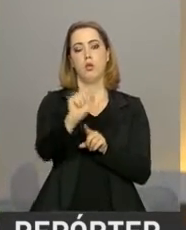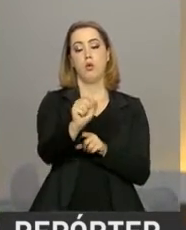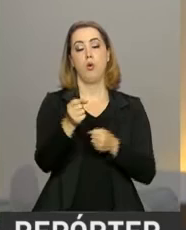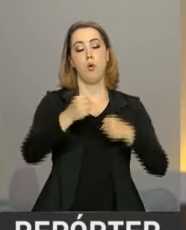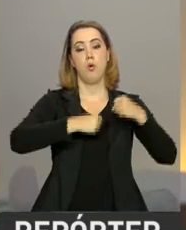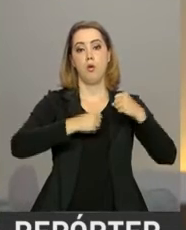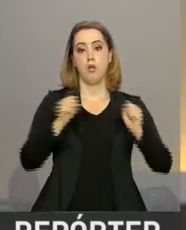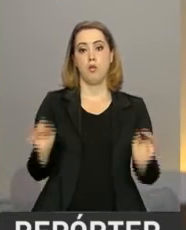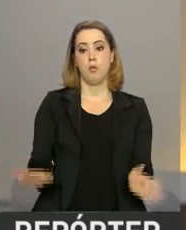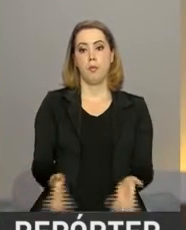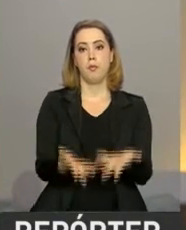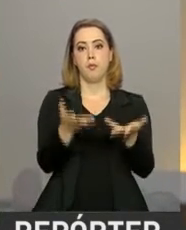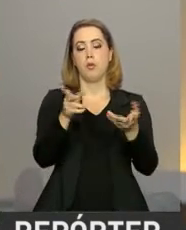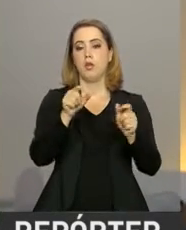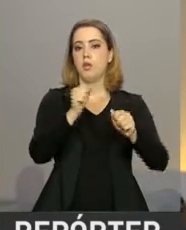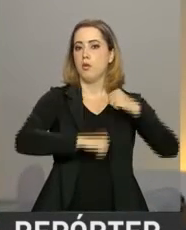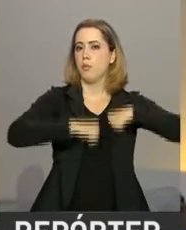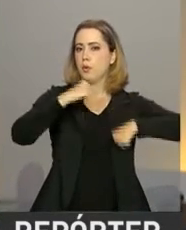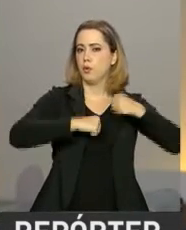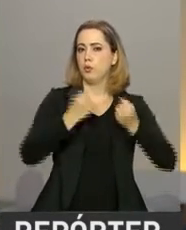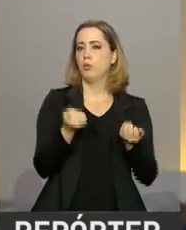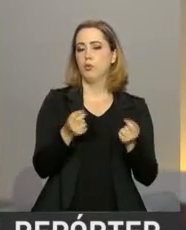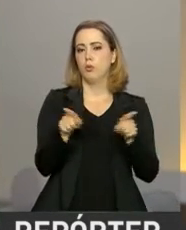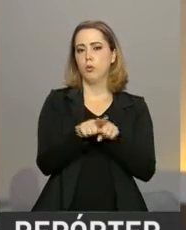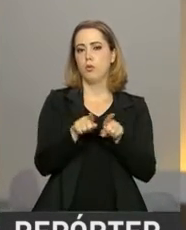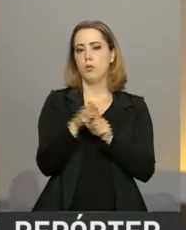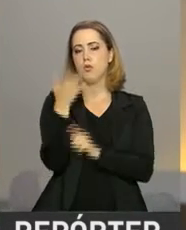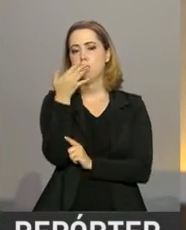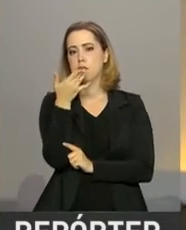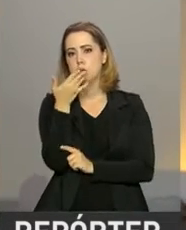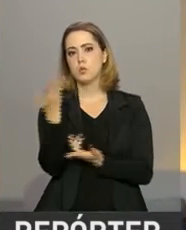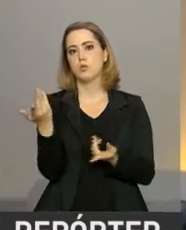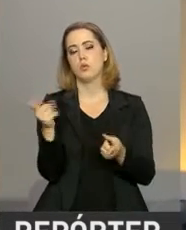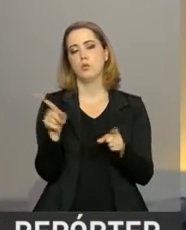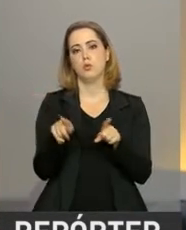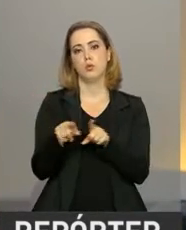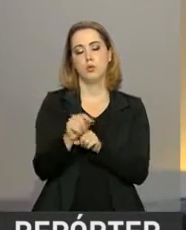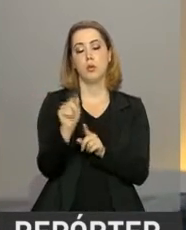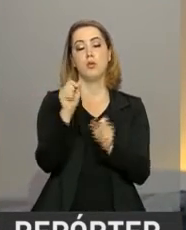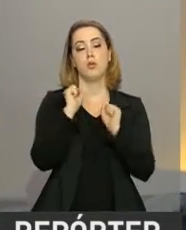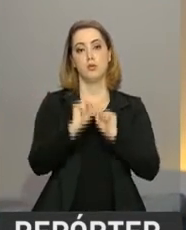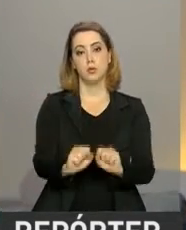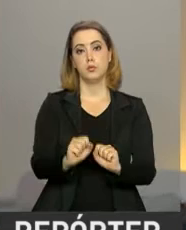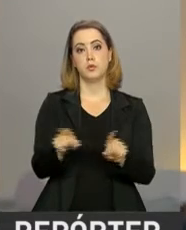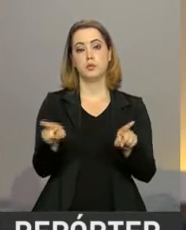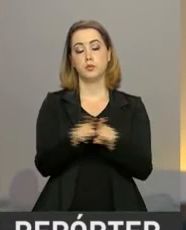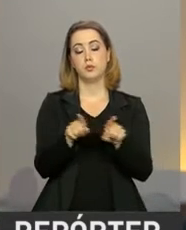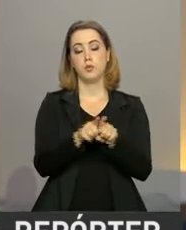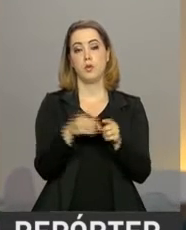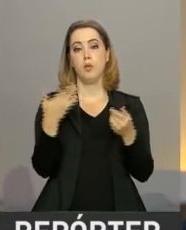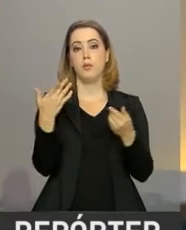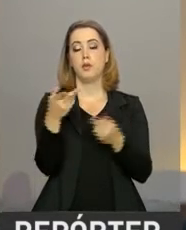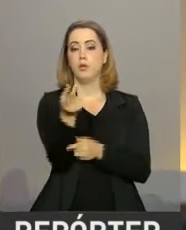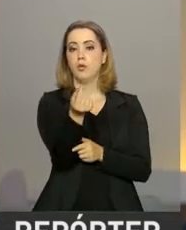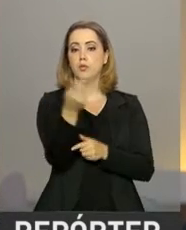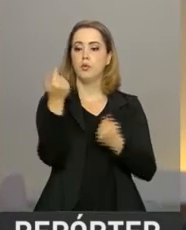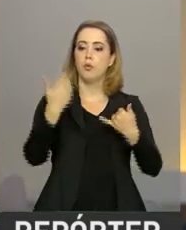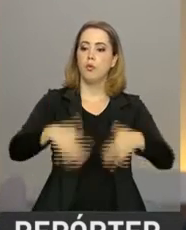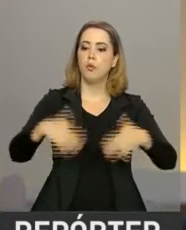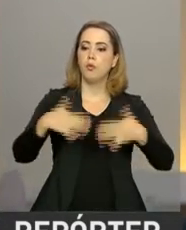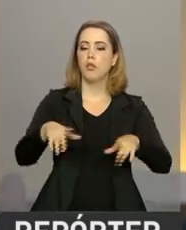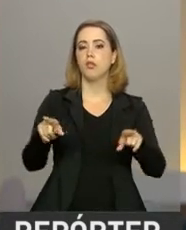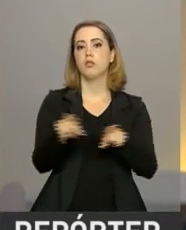açúcar do mundo por do brasil ea opção de fazer tal inclusive com os preços do açúcar tiveram muito baixos e ter sempre presente